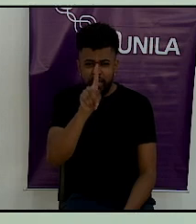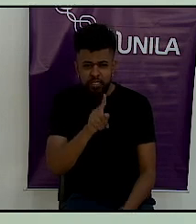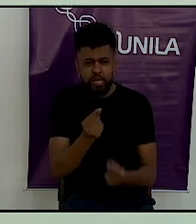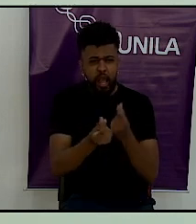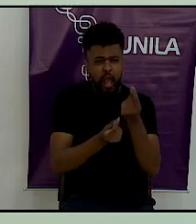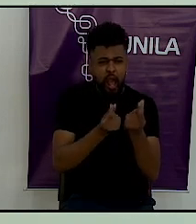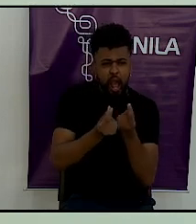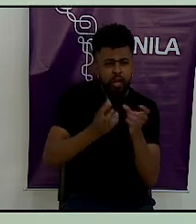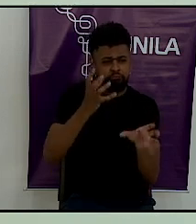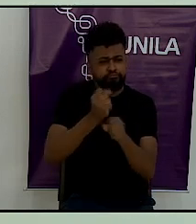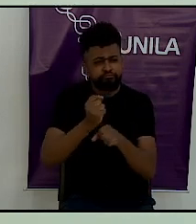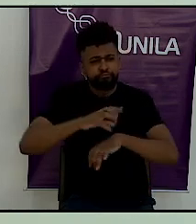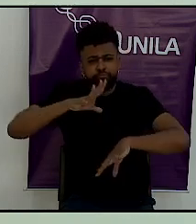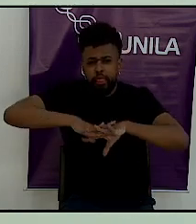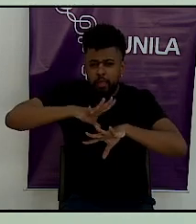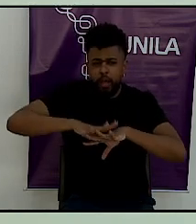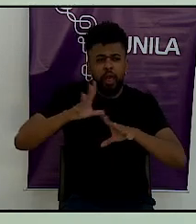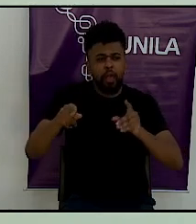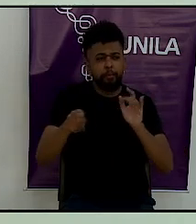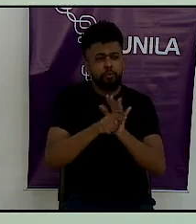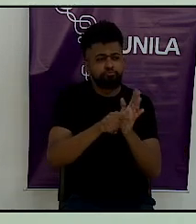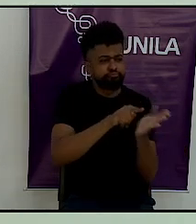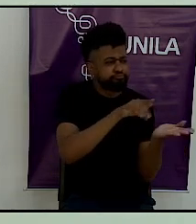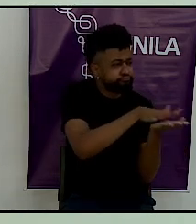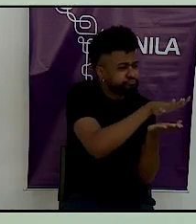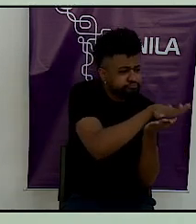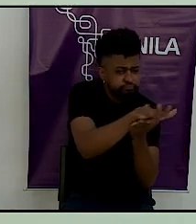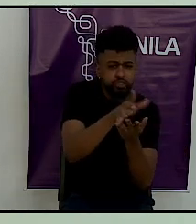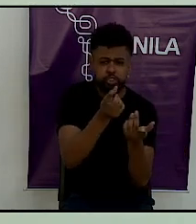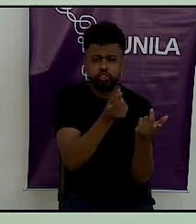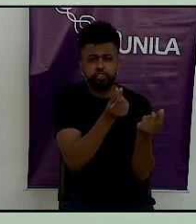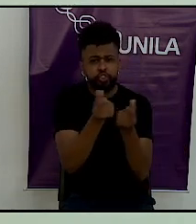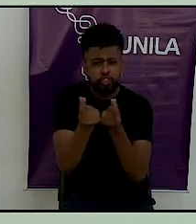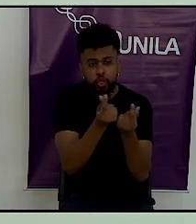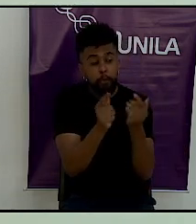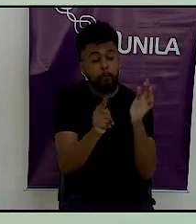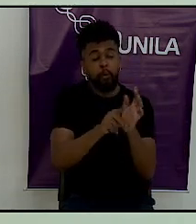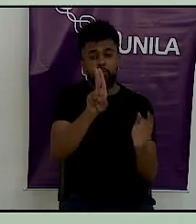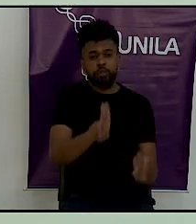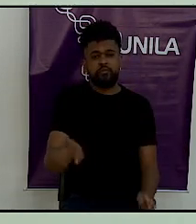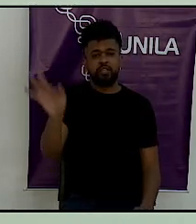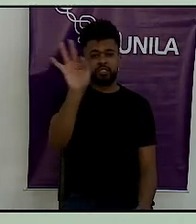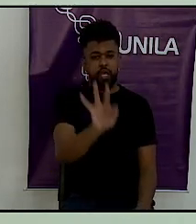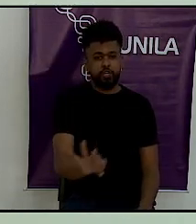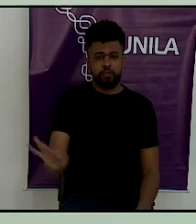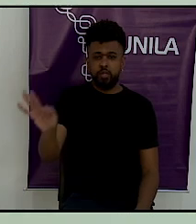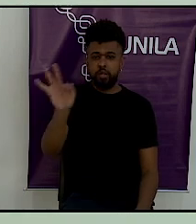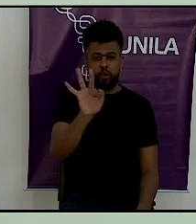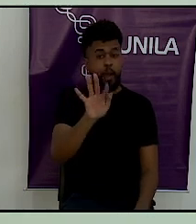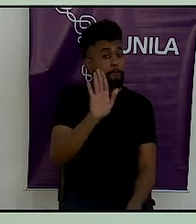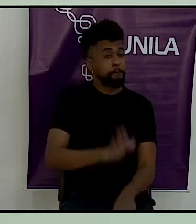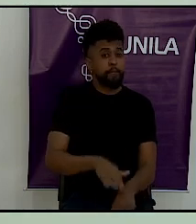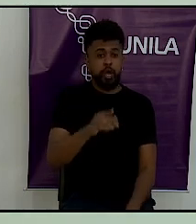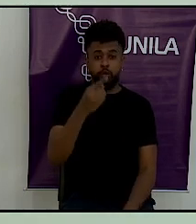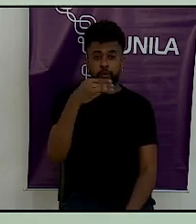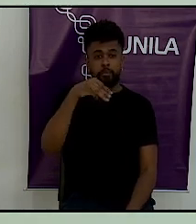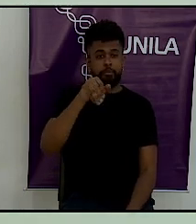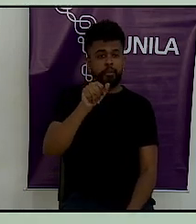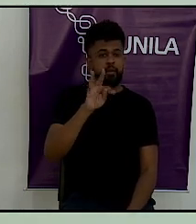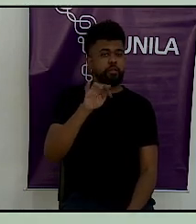cálculos matemáticos que fazem a distribuição de recursos entre as universidades federais. Na verdade, é mais de uma matriz, né? São